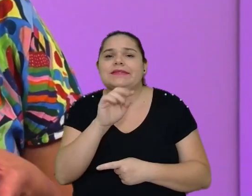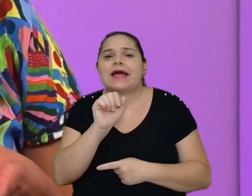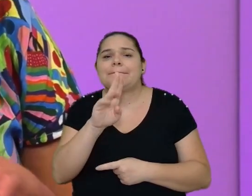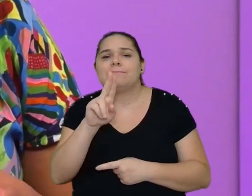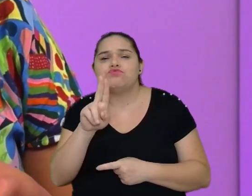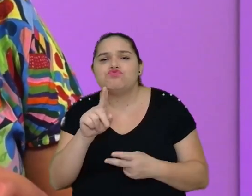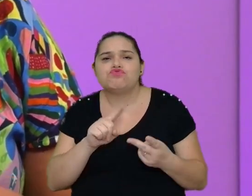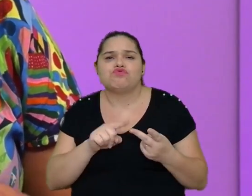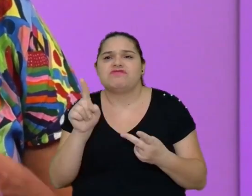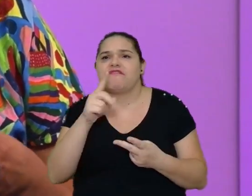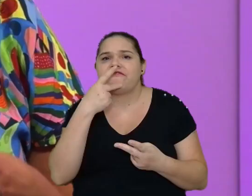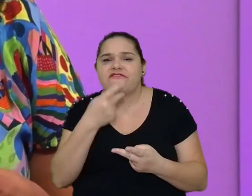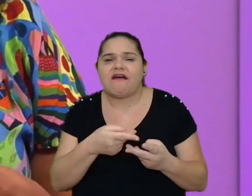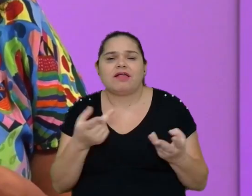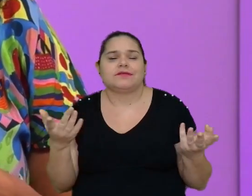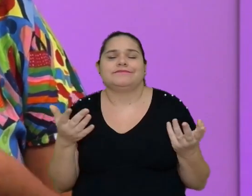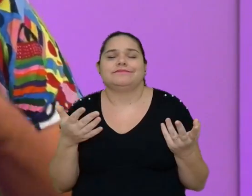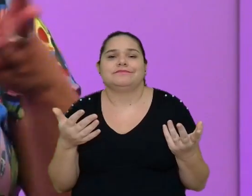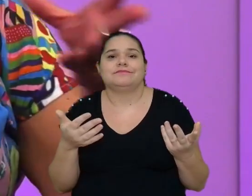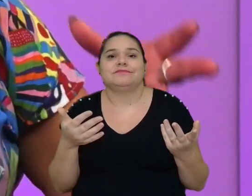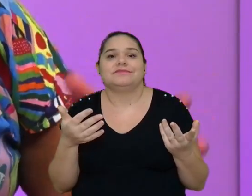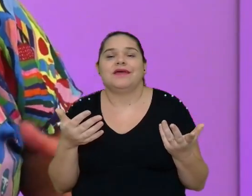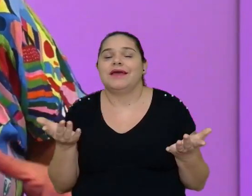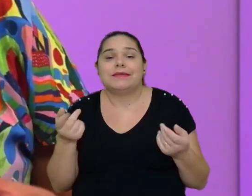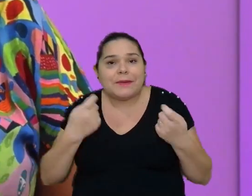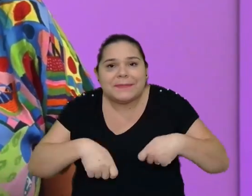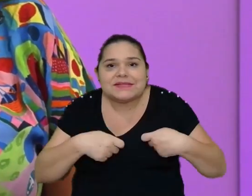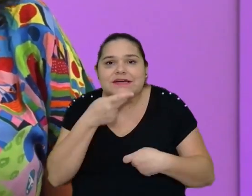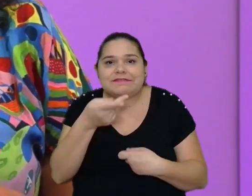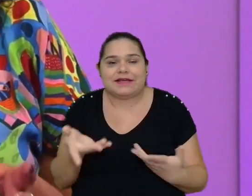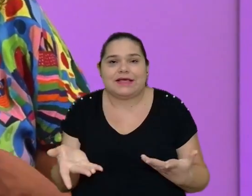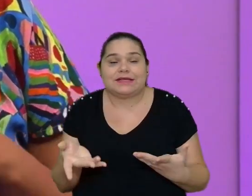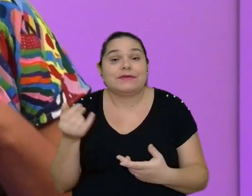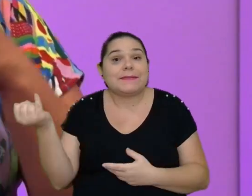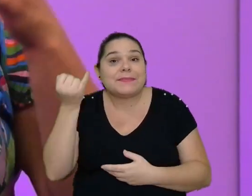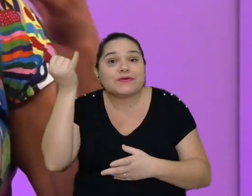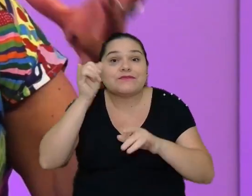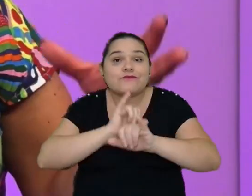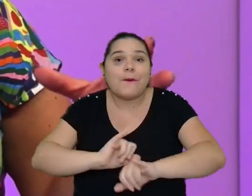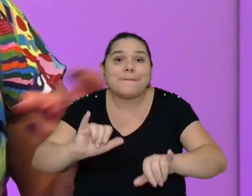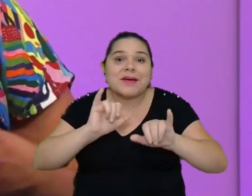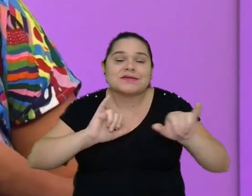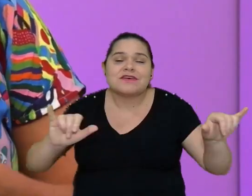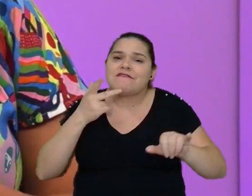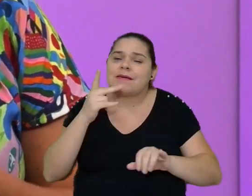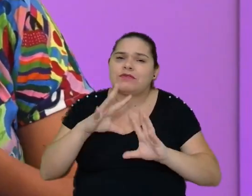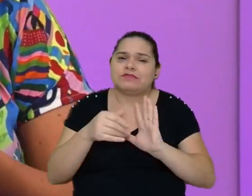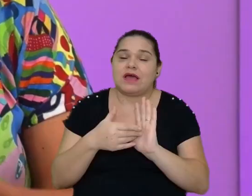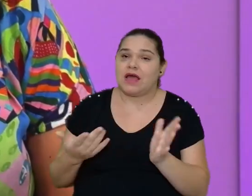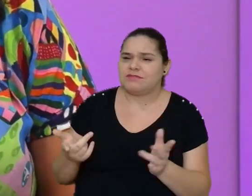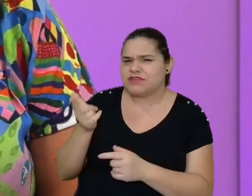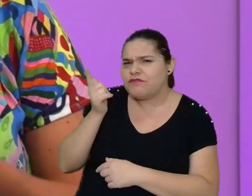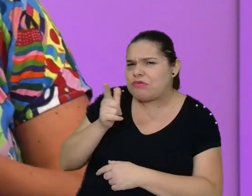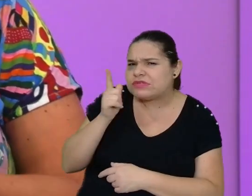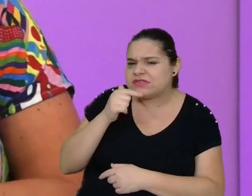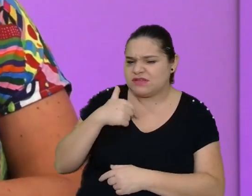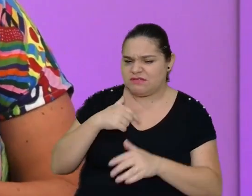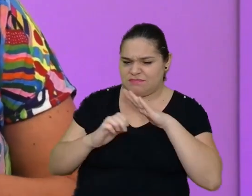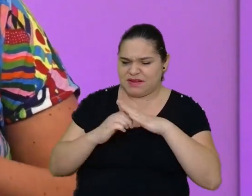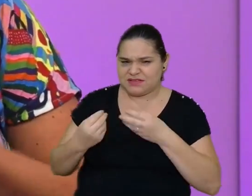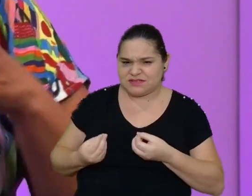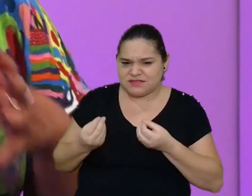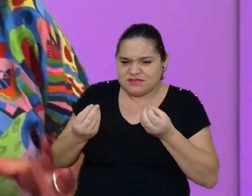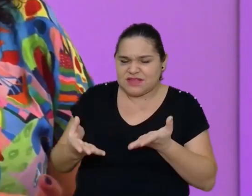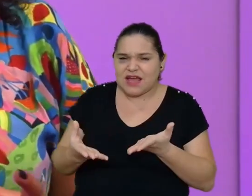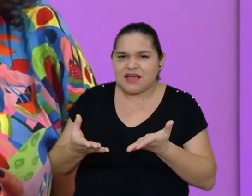com a informação é muito importante. Isso é importante a gente falar para todo mundo, porque às vezes, mas eu vou conseguir como empresa dar esse benefício, quanto